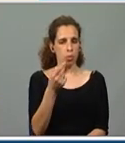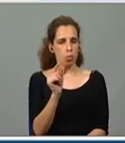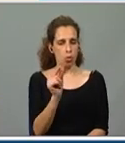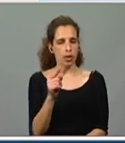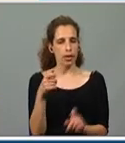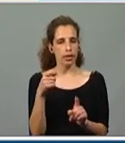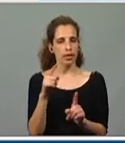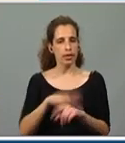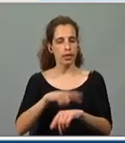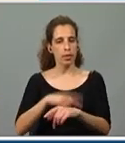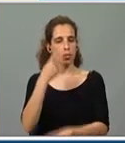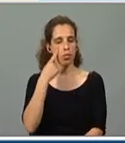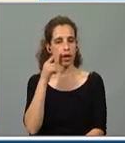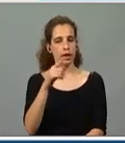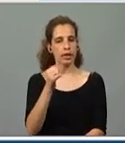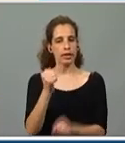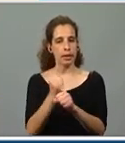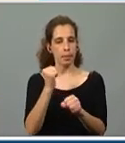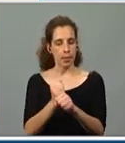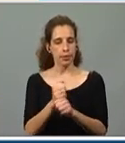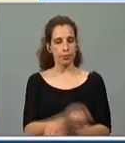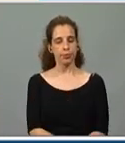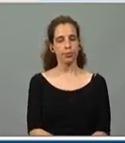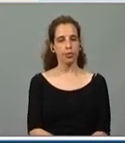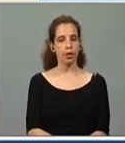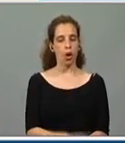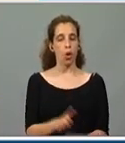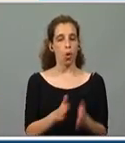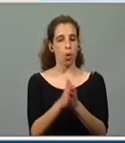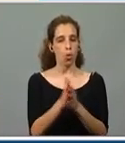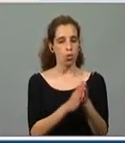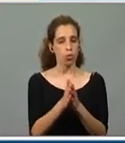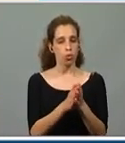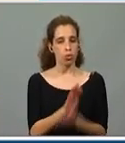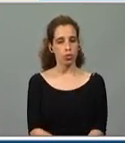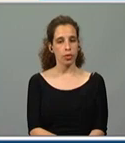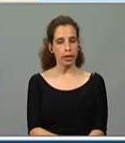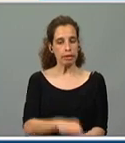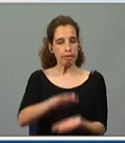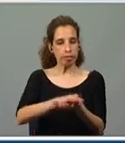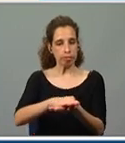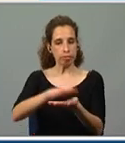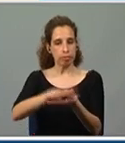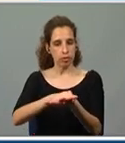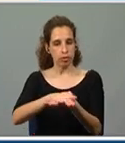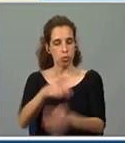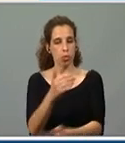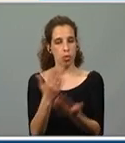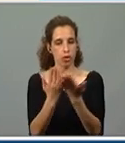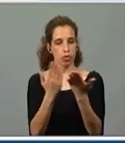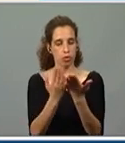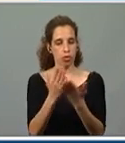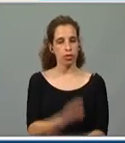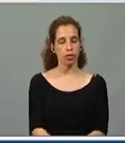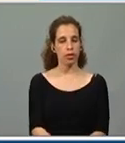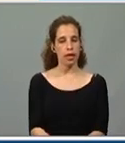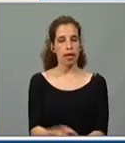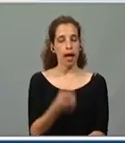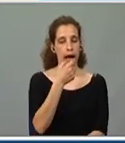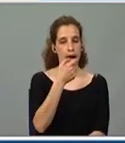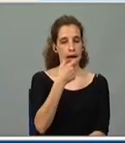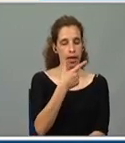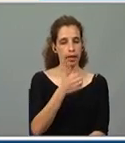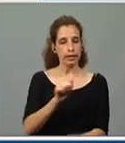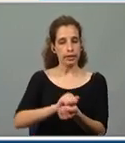para vos mostrar este trabalho prático, em que se utilizou uma prensa de tamanho pequeno, numa escola, a azeitona